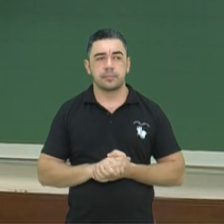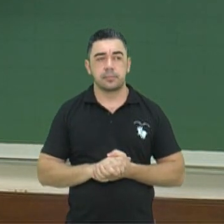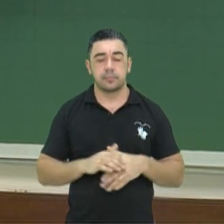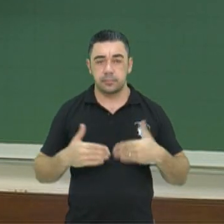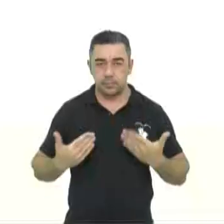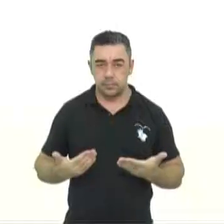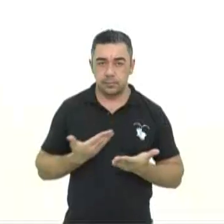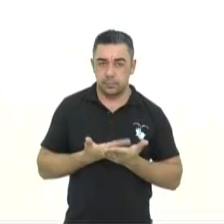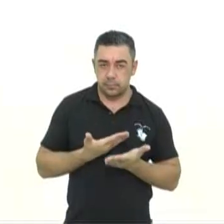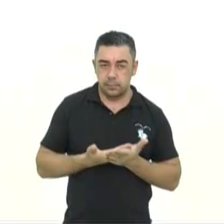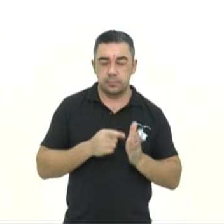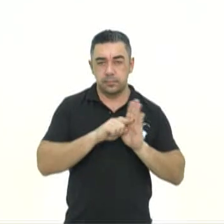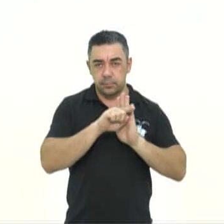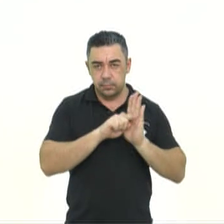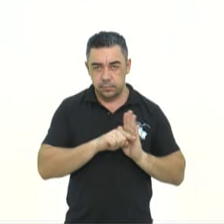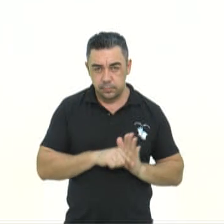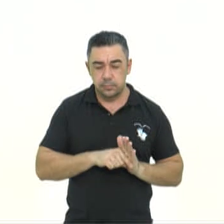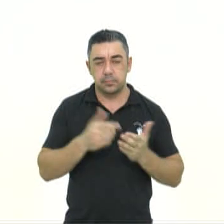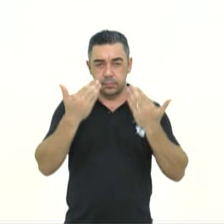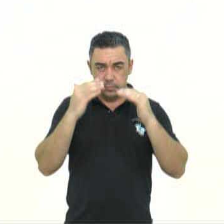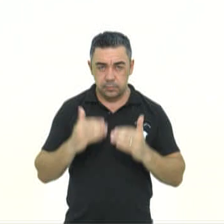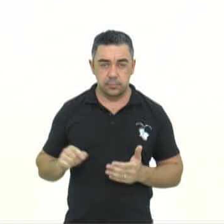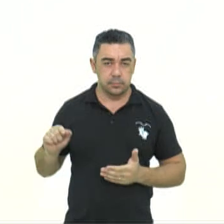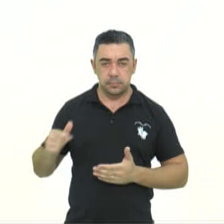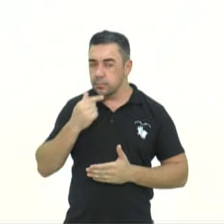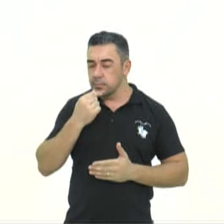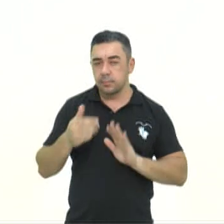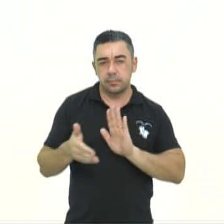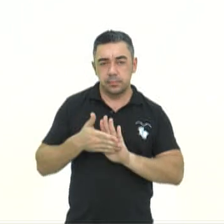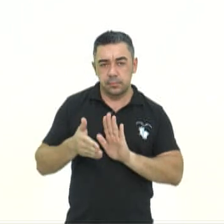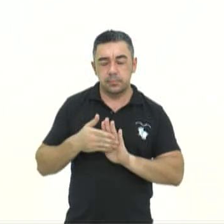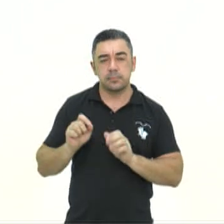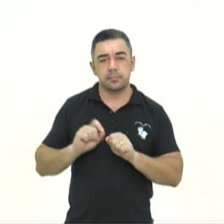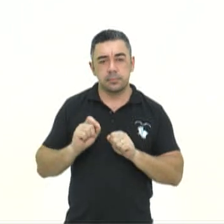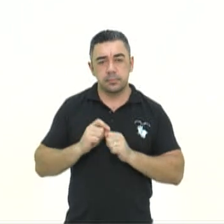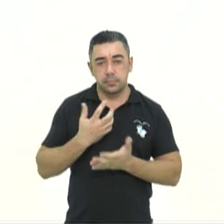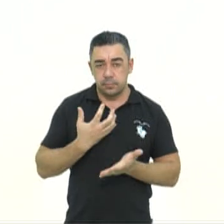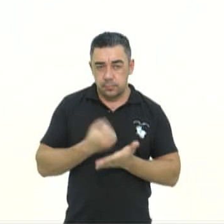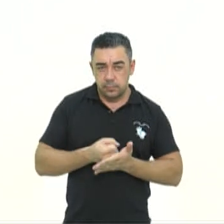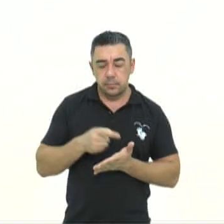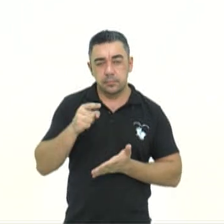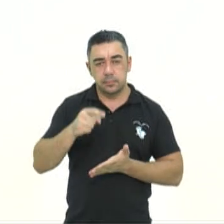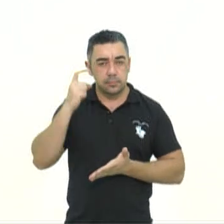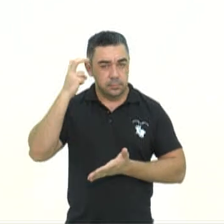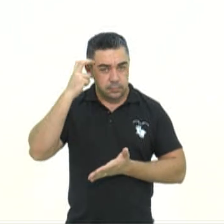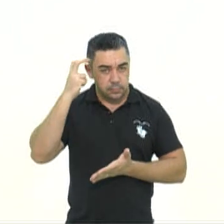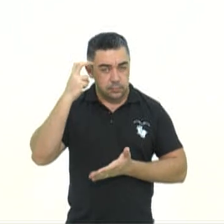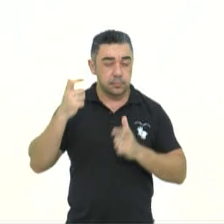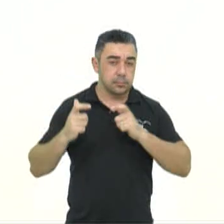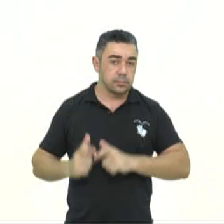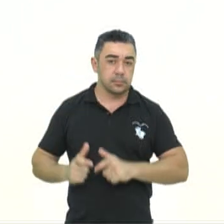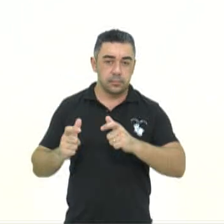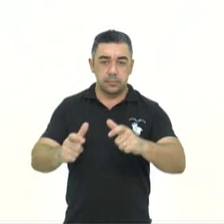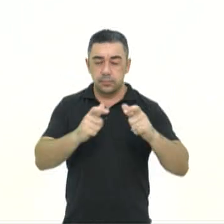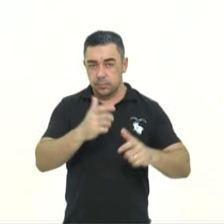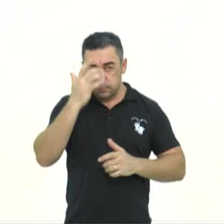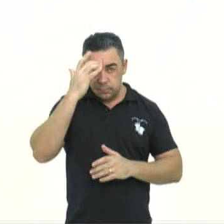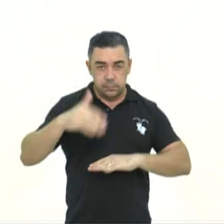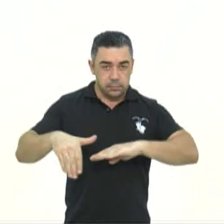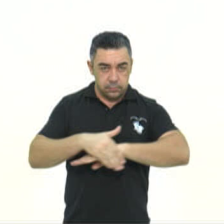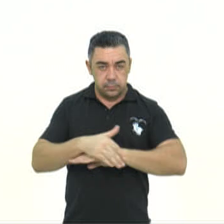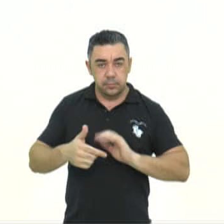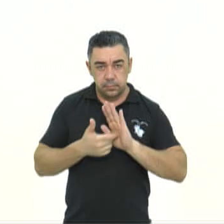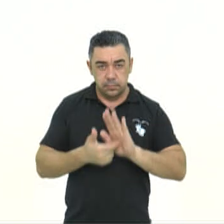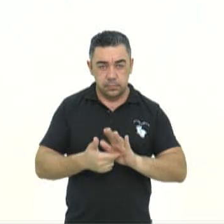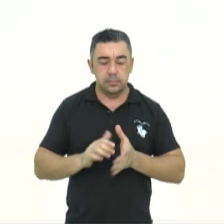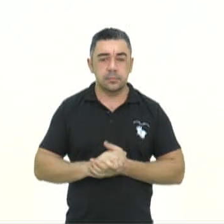Com base em estudos e análises, esse artista propôs fazer um registro da cultura dos locais onde o artista de rua estão